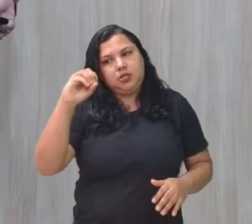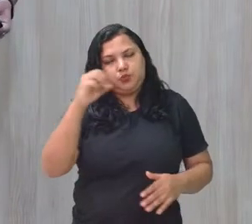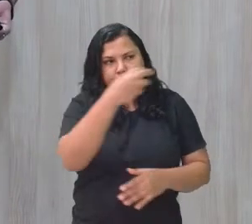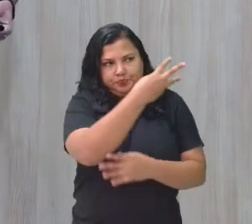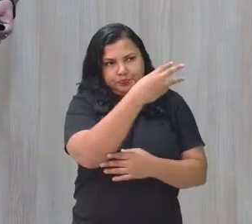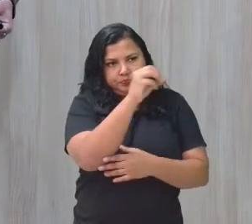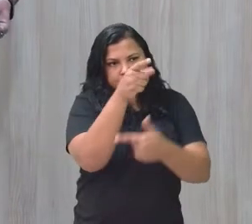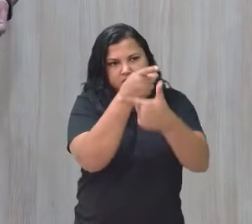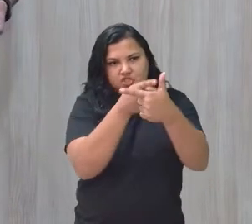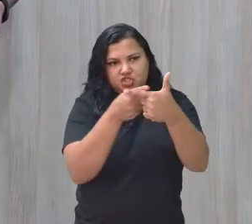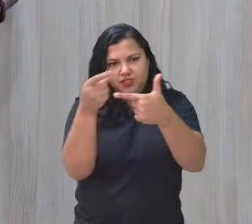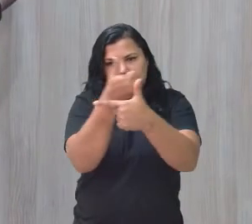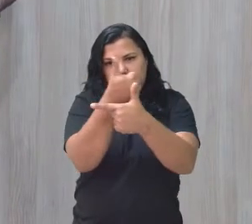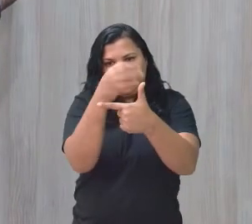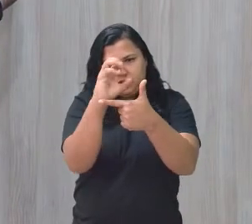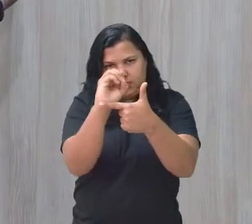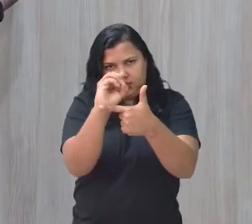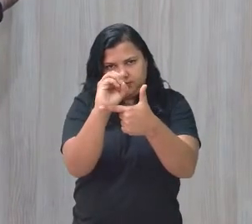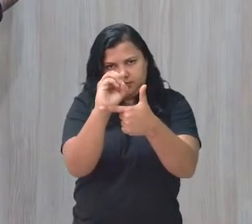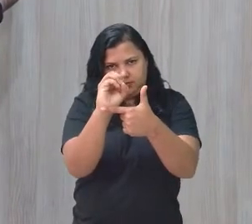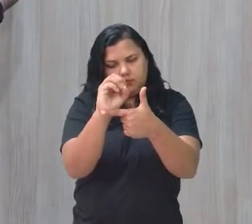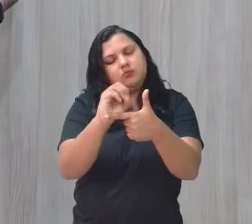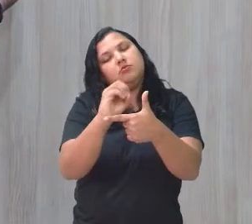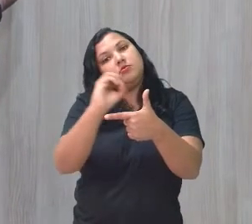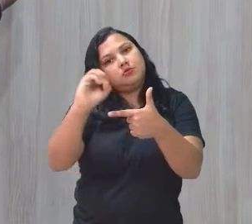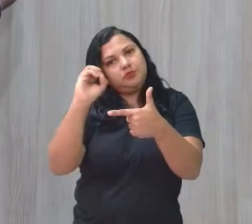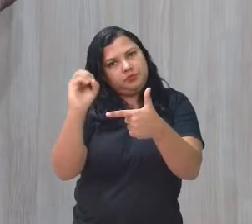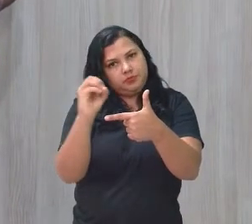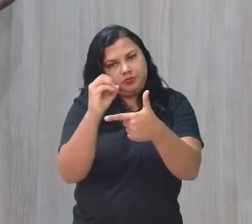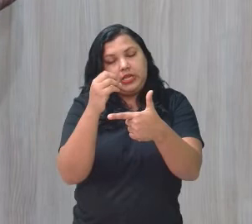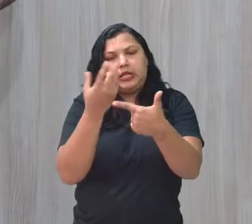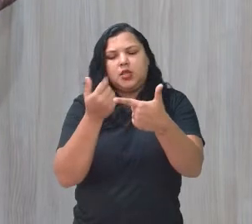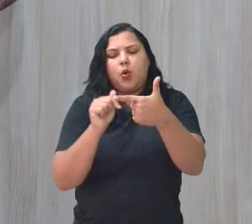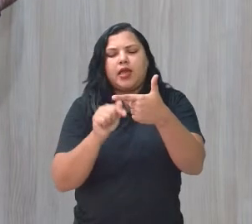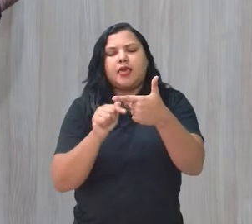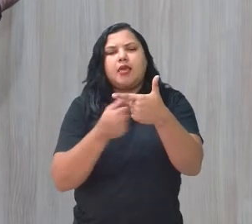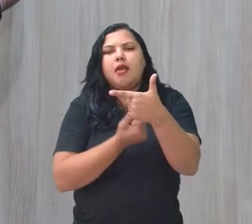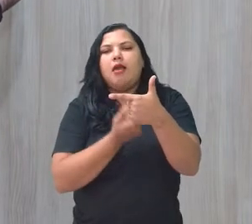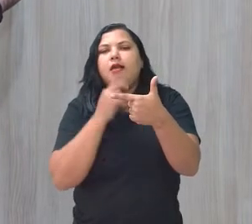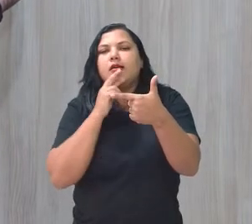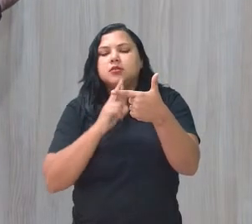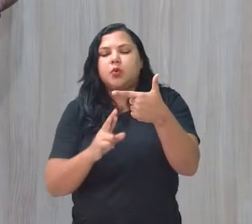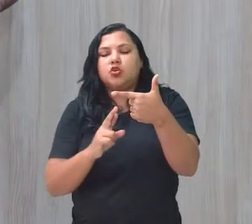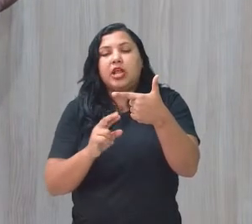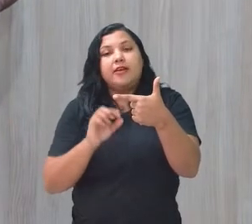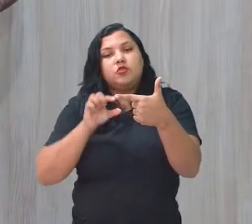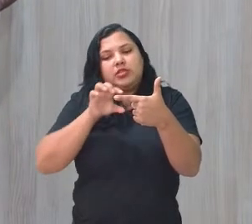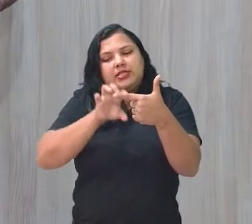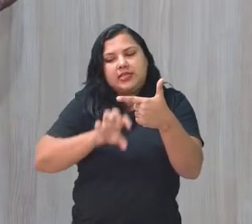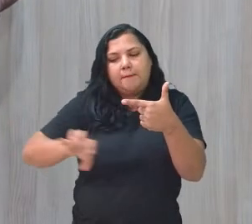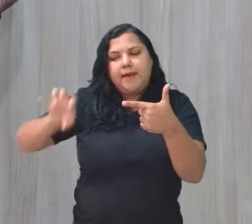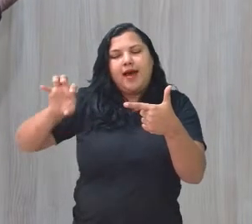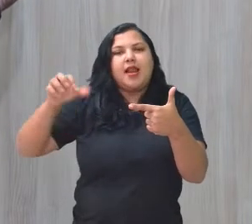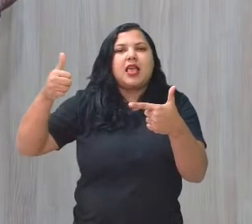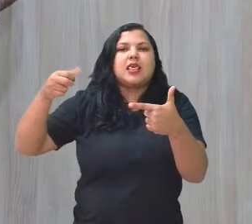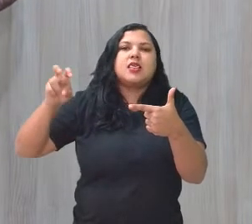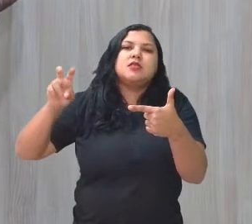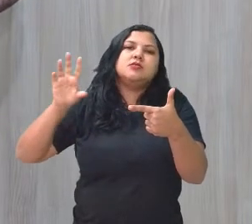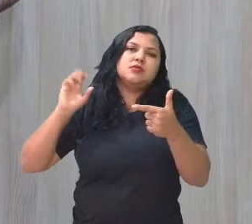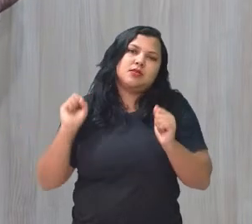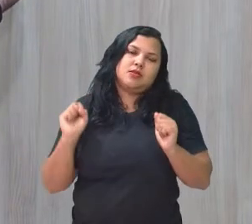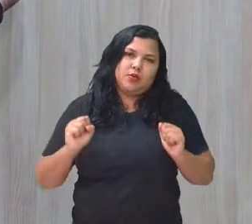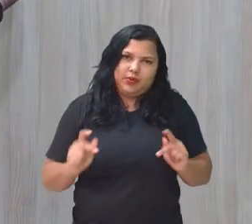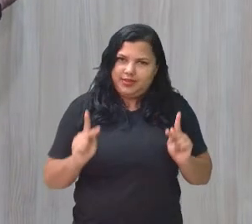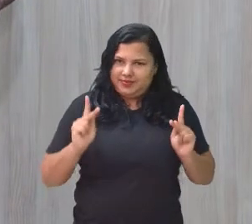e pegar 15 daquelas partes. Ou seja, você pegou uma parte de 100, você pegou 15 partes de 100, você pegou